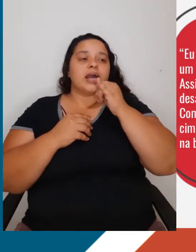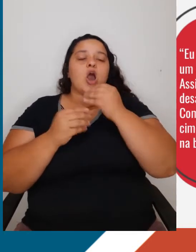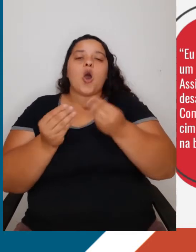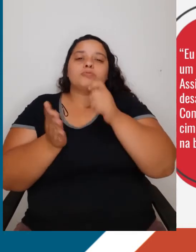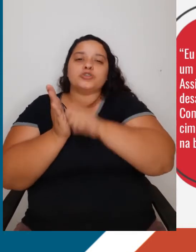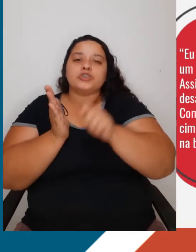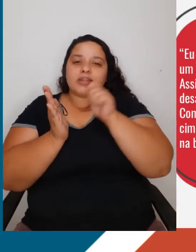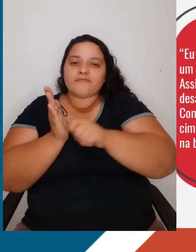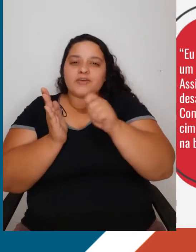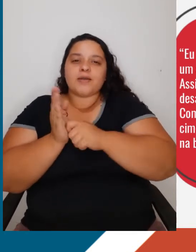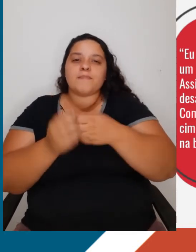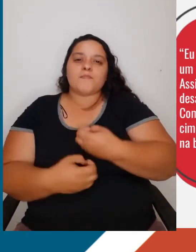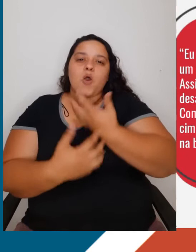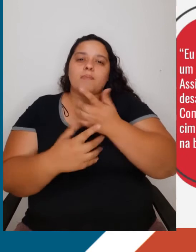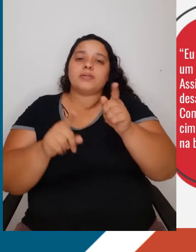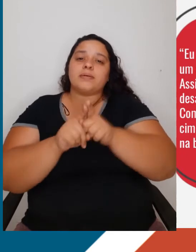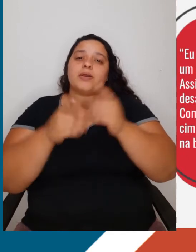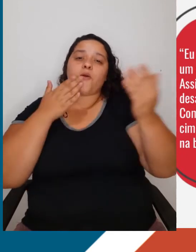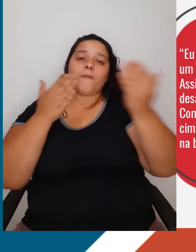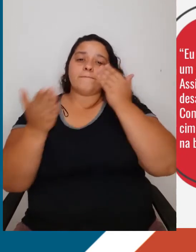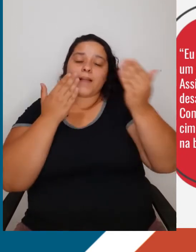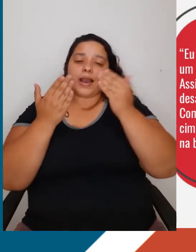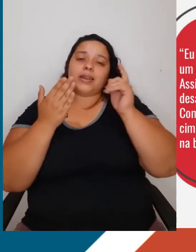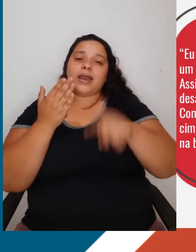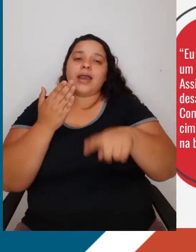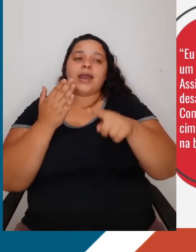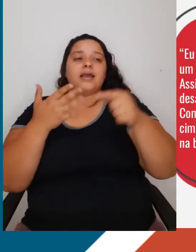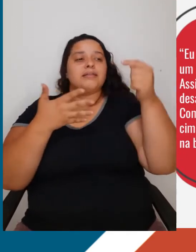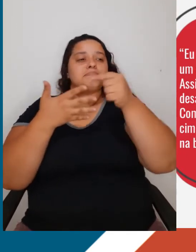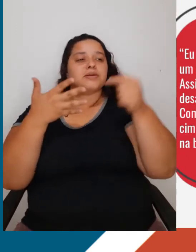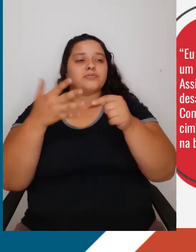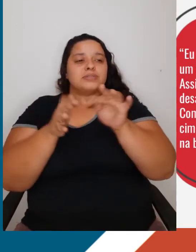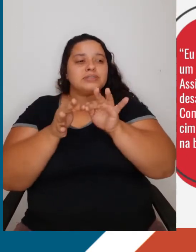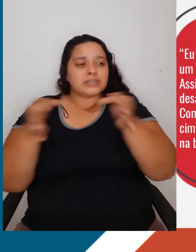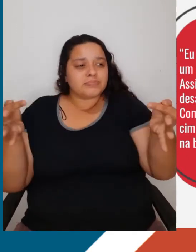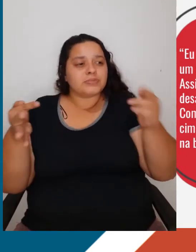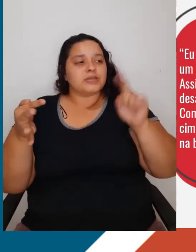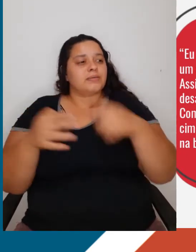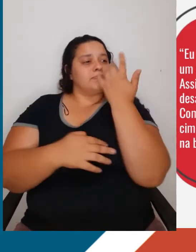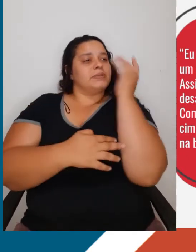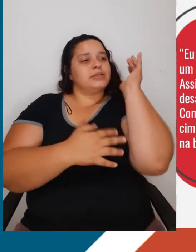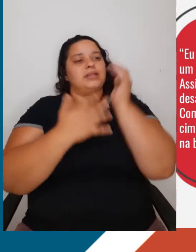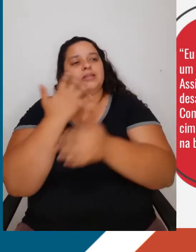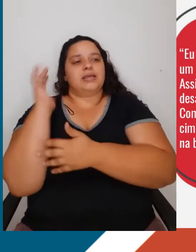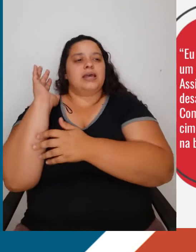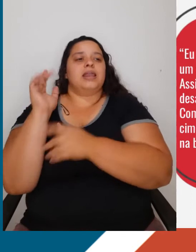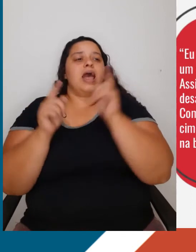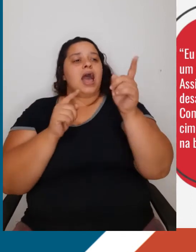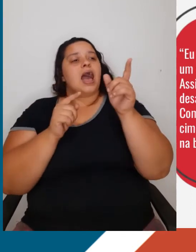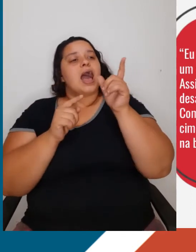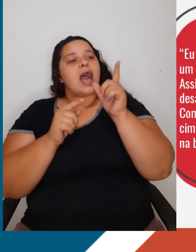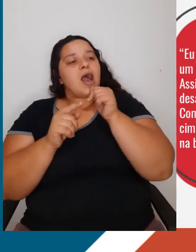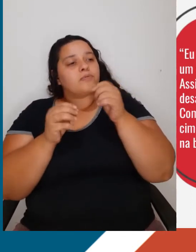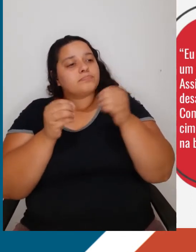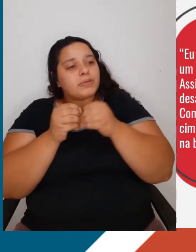de escrever poemas, metalinguagem, e compara essa prática a elementos simples da paisagem pantaneira, como as margens de um rio, um